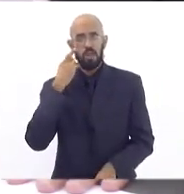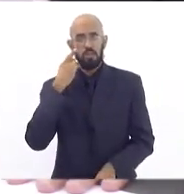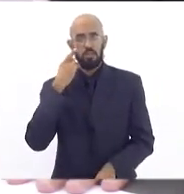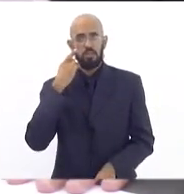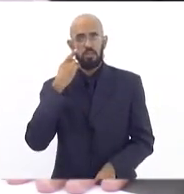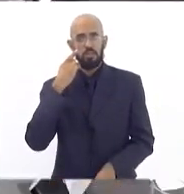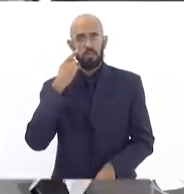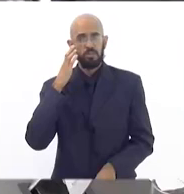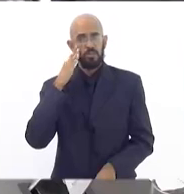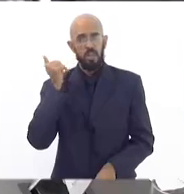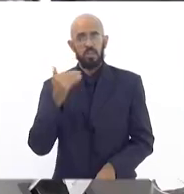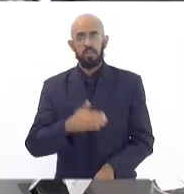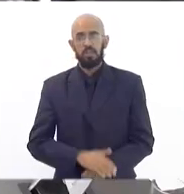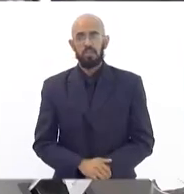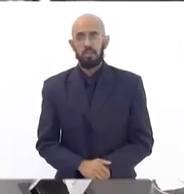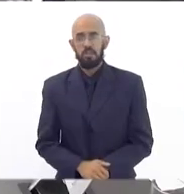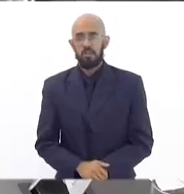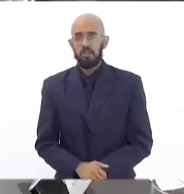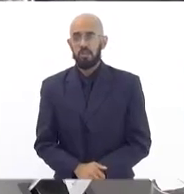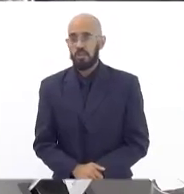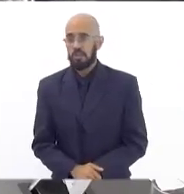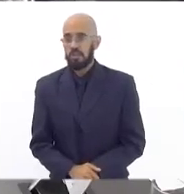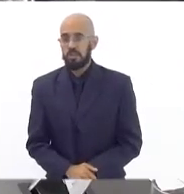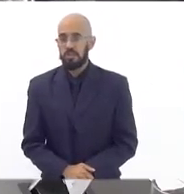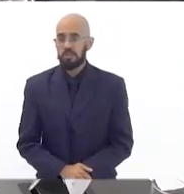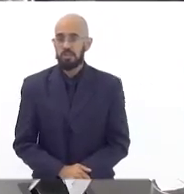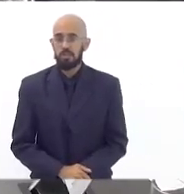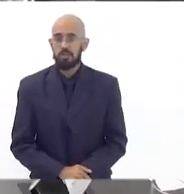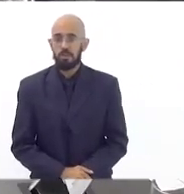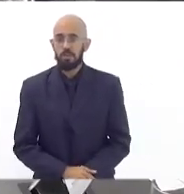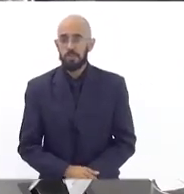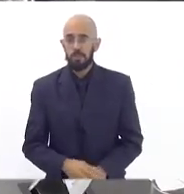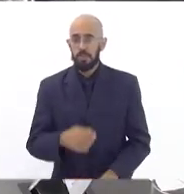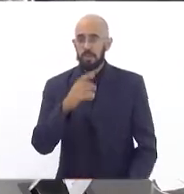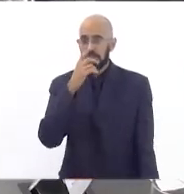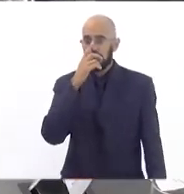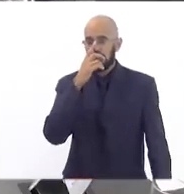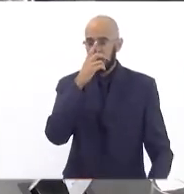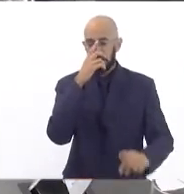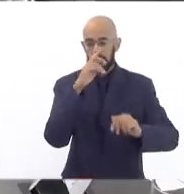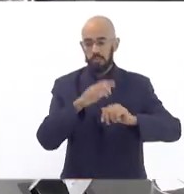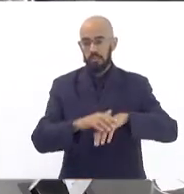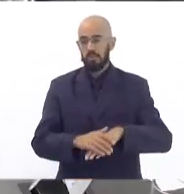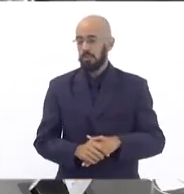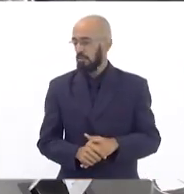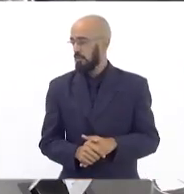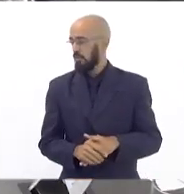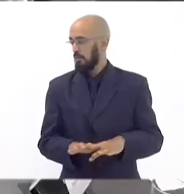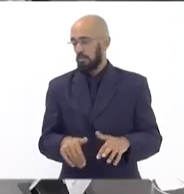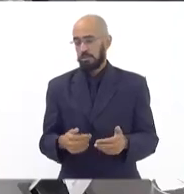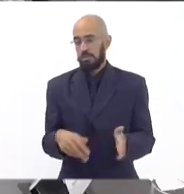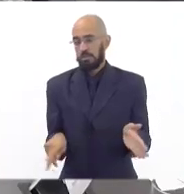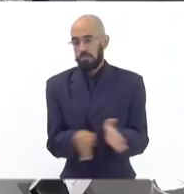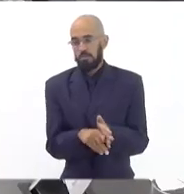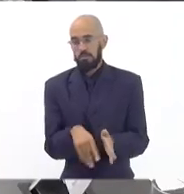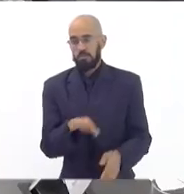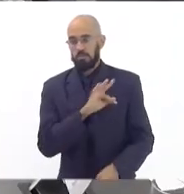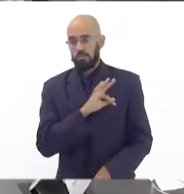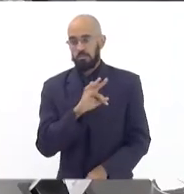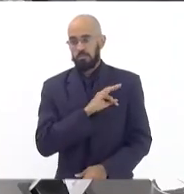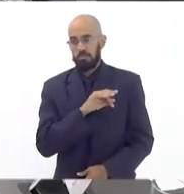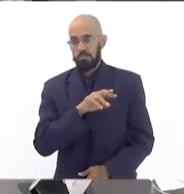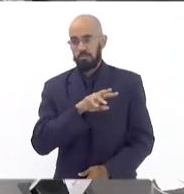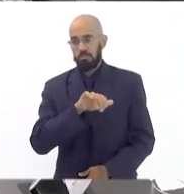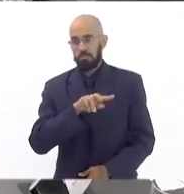tem conhecimento Como é que os órgãos de inteligência não tem conhecimento a própria civil a própria Polícia Civil para fazer esse